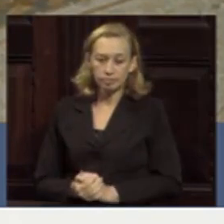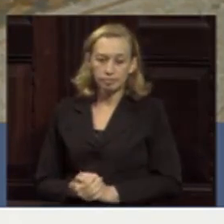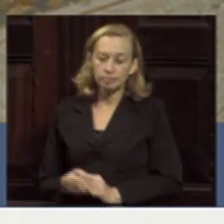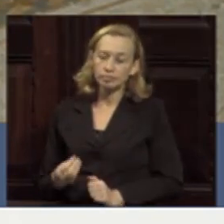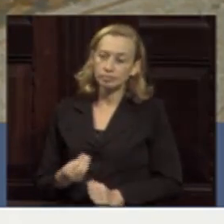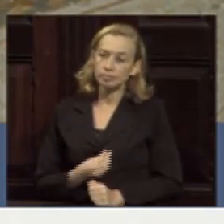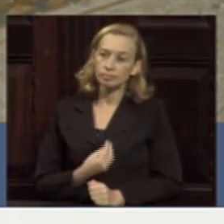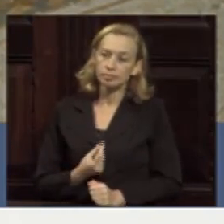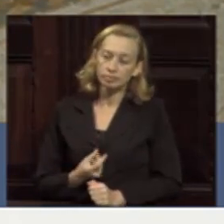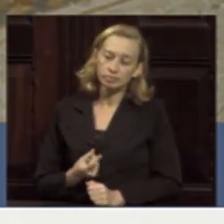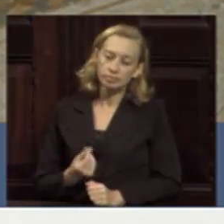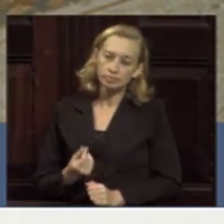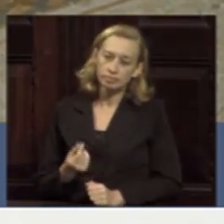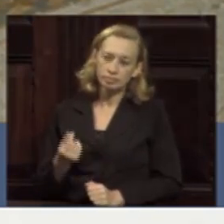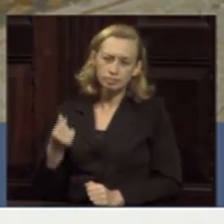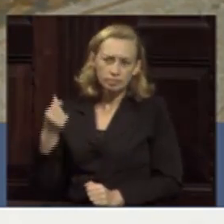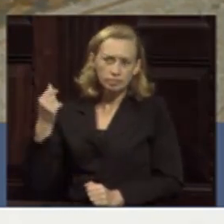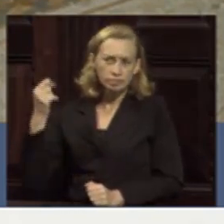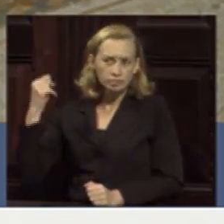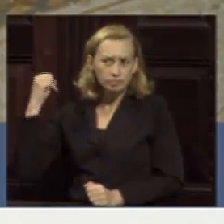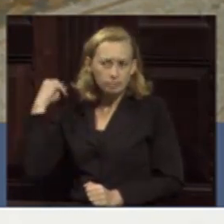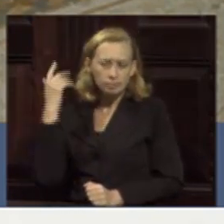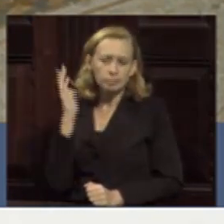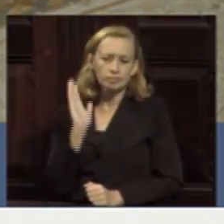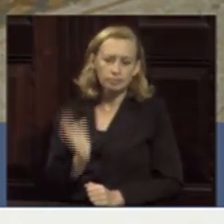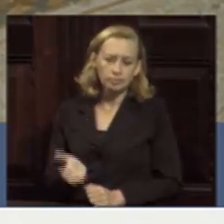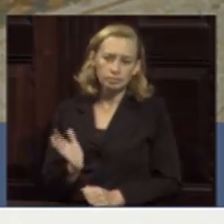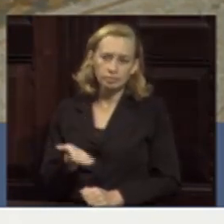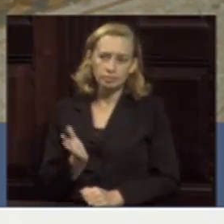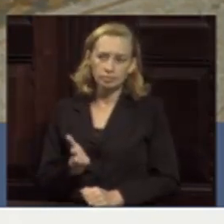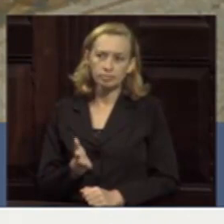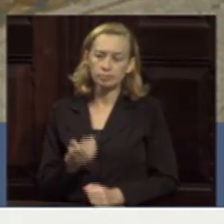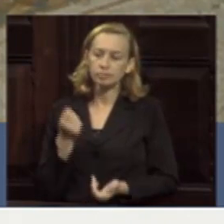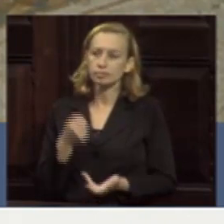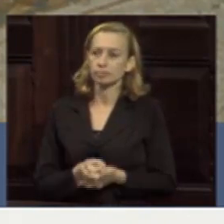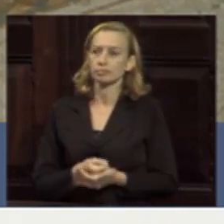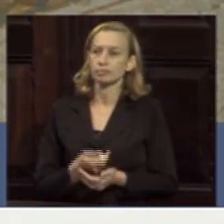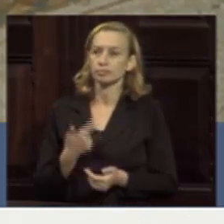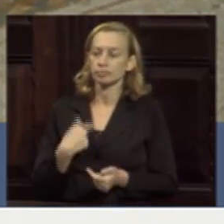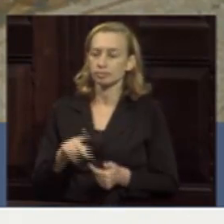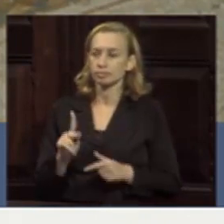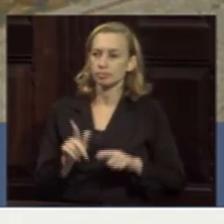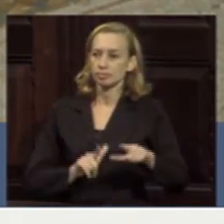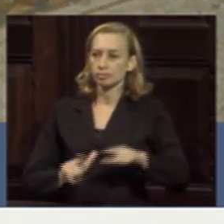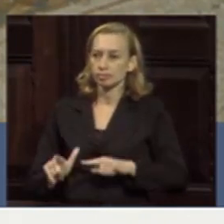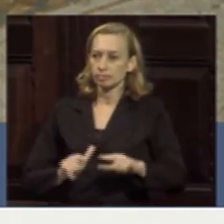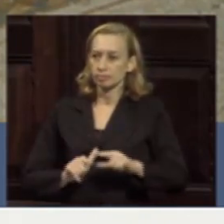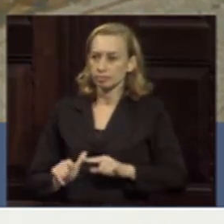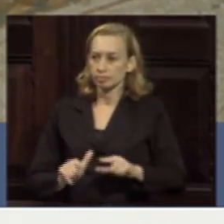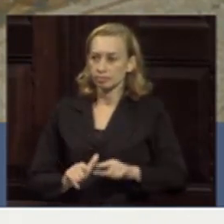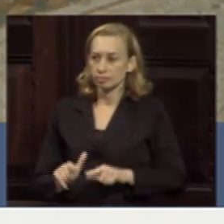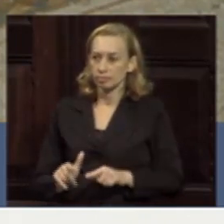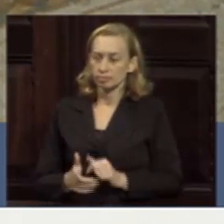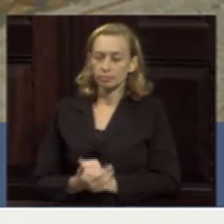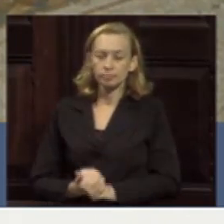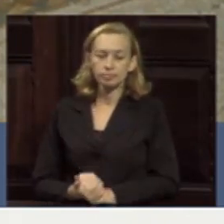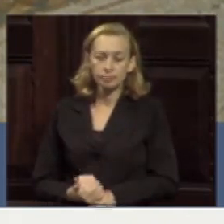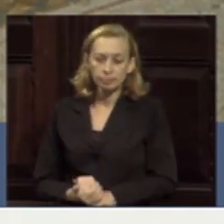antigas. Já tendo seus trabalhos concluídos, houve um impasse aqui no